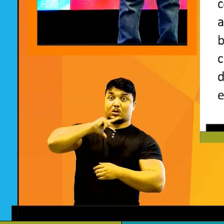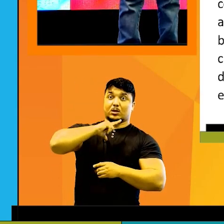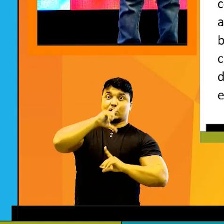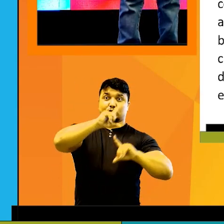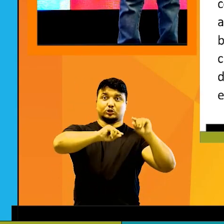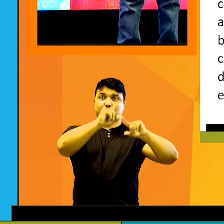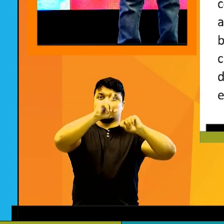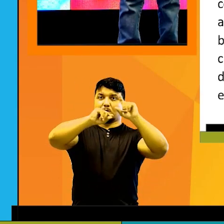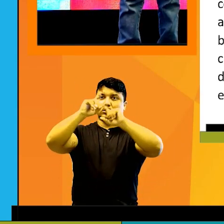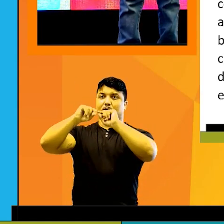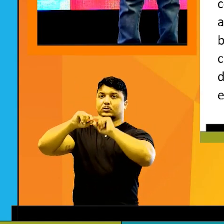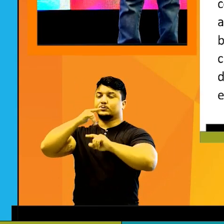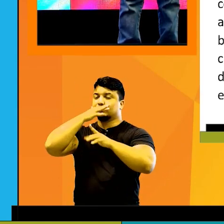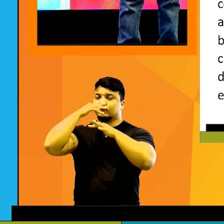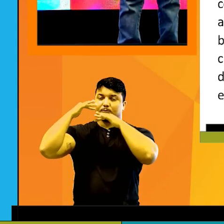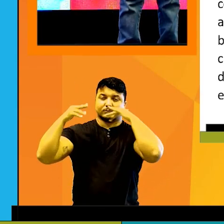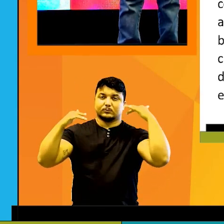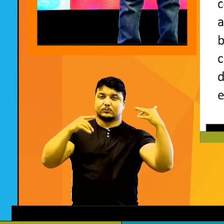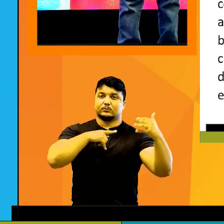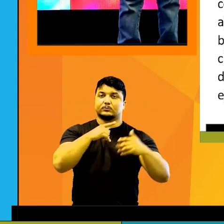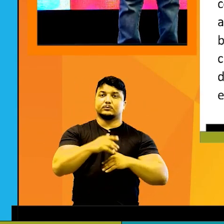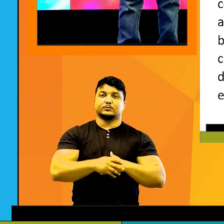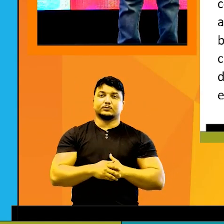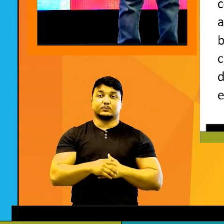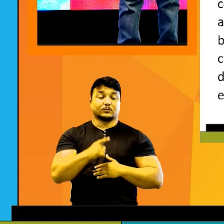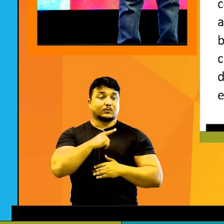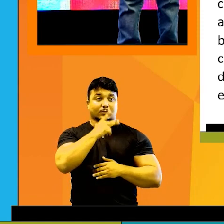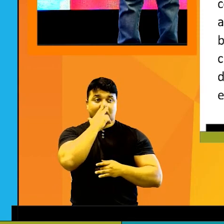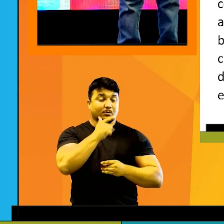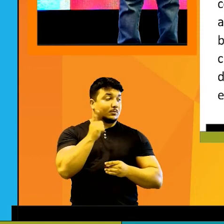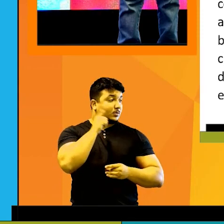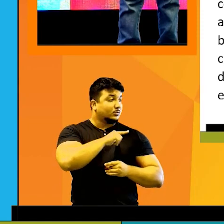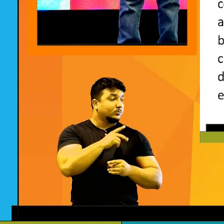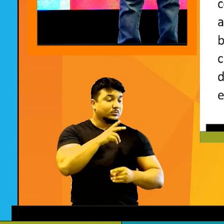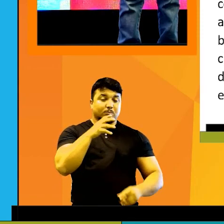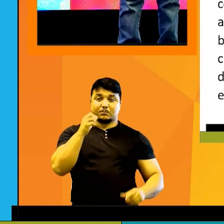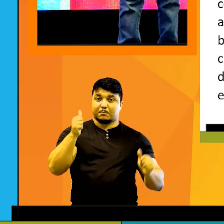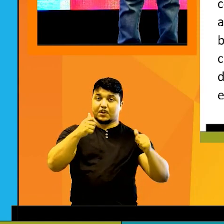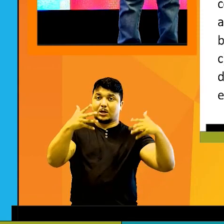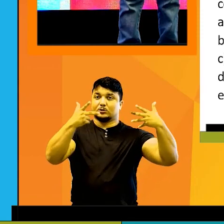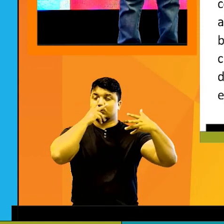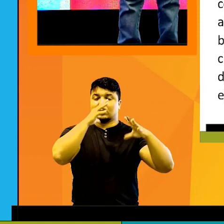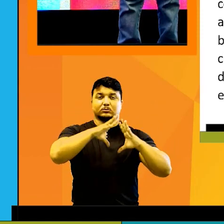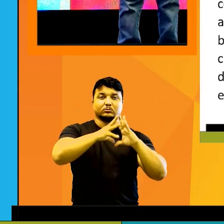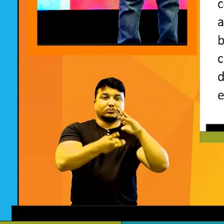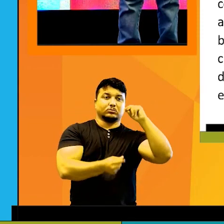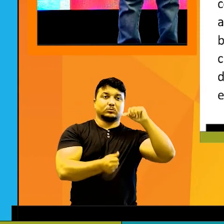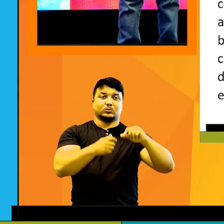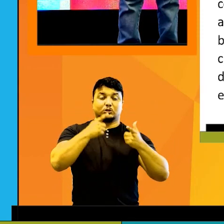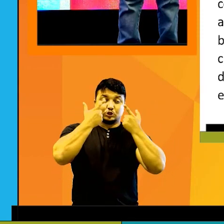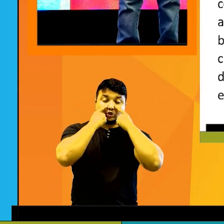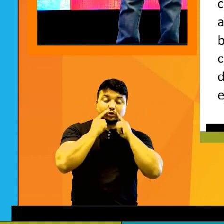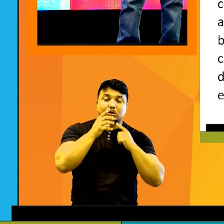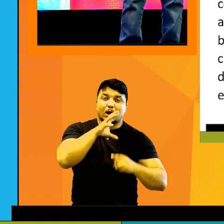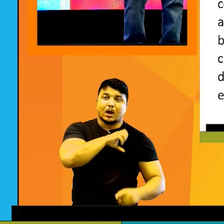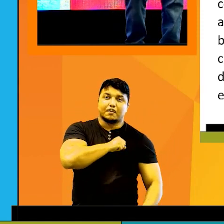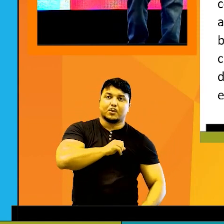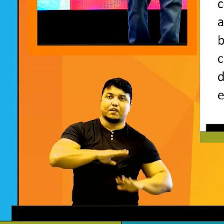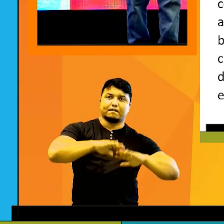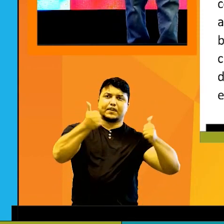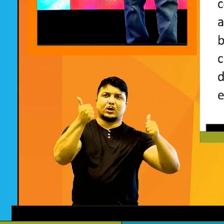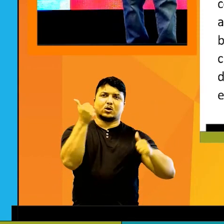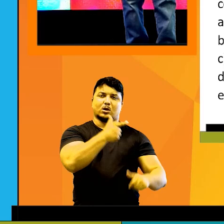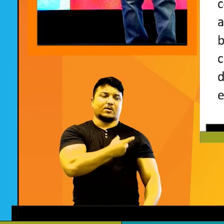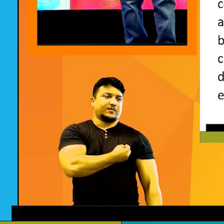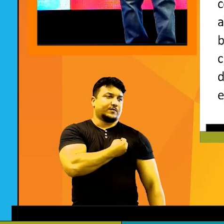estrelas, correm perfumes no correr da brisa, a cujo influxo mágico respira-se um quebranto de amor melhor que a